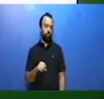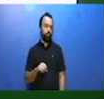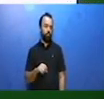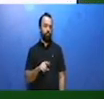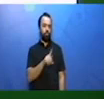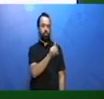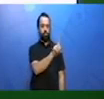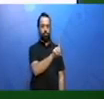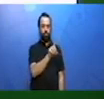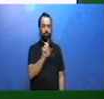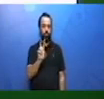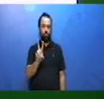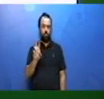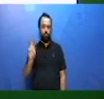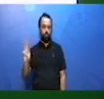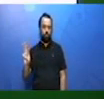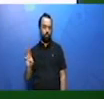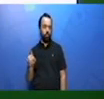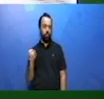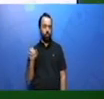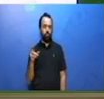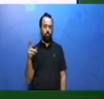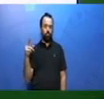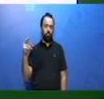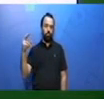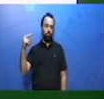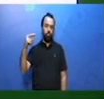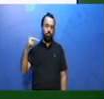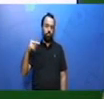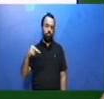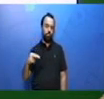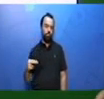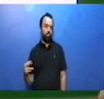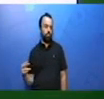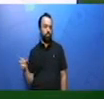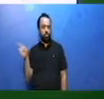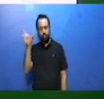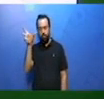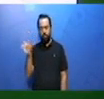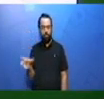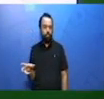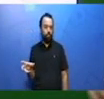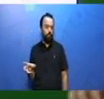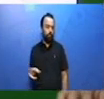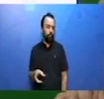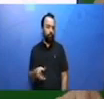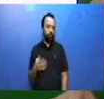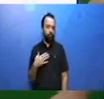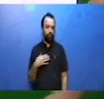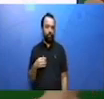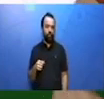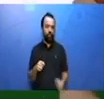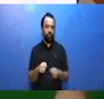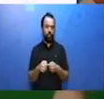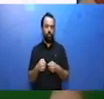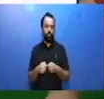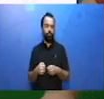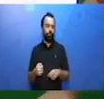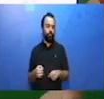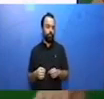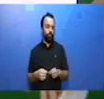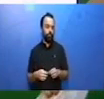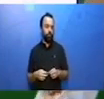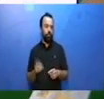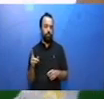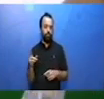3, onde você vai recortar, olha aqui, cada partezinha. Eu vou mostrar aqui, olha, fiz o meu para mostrar. Recorta